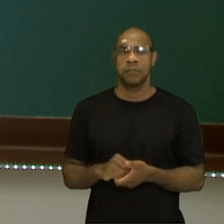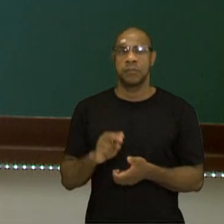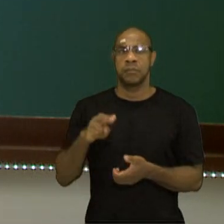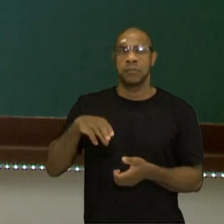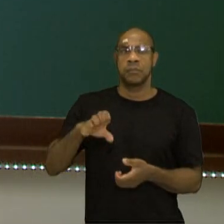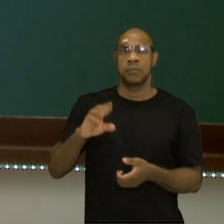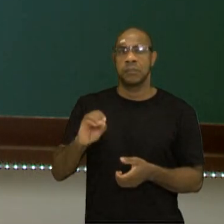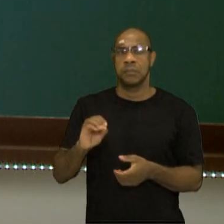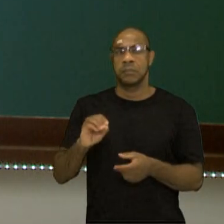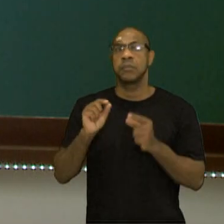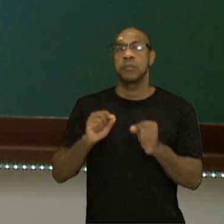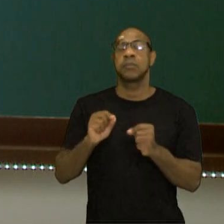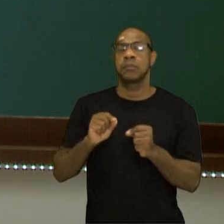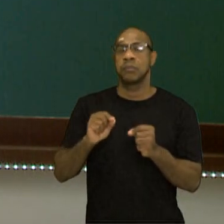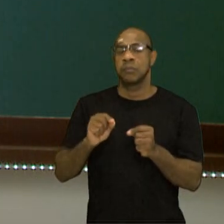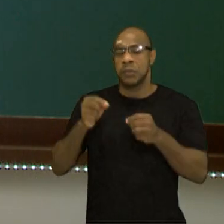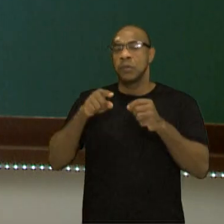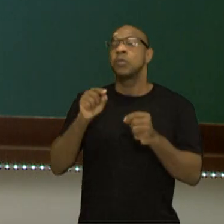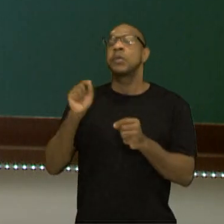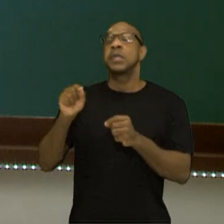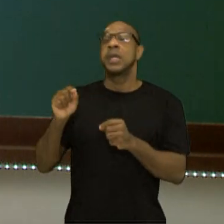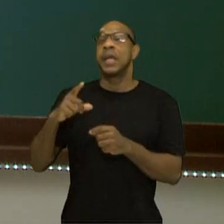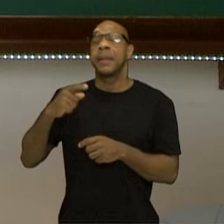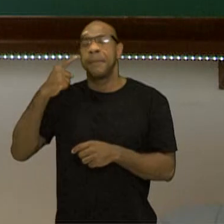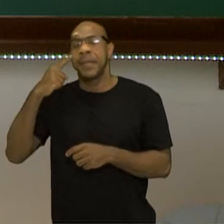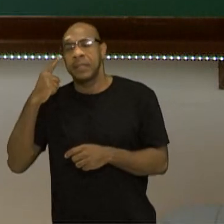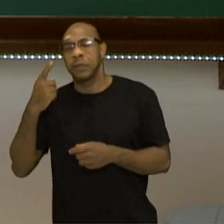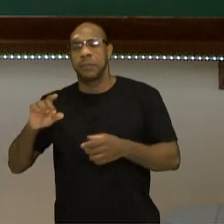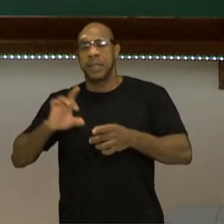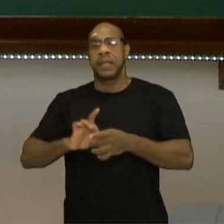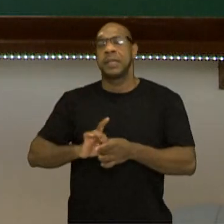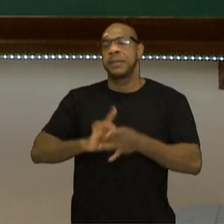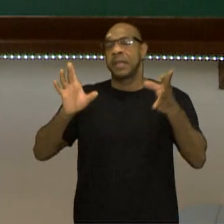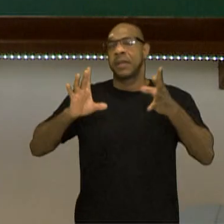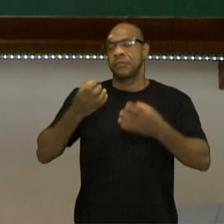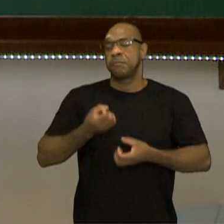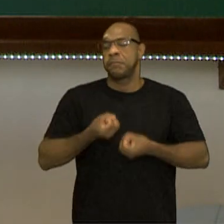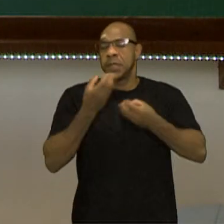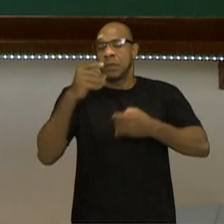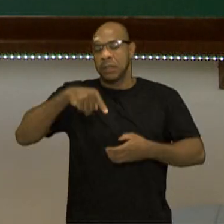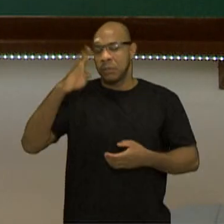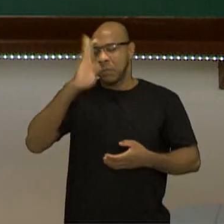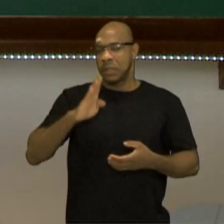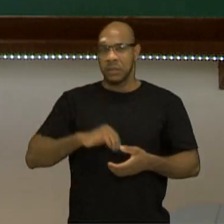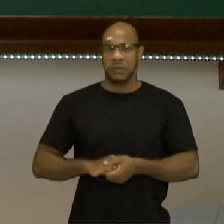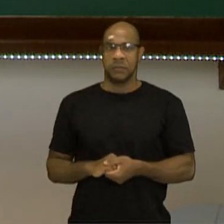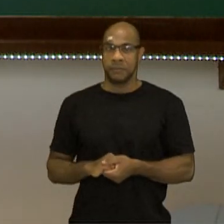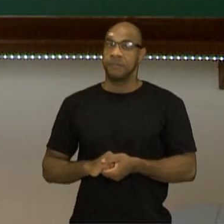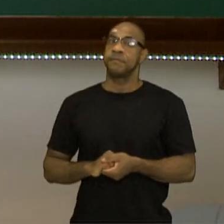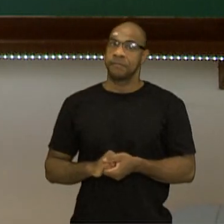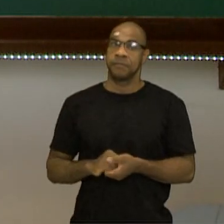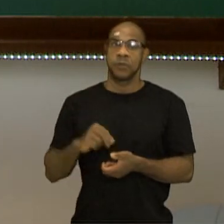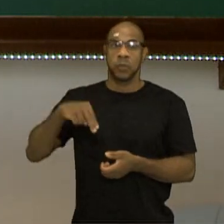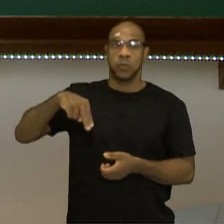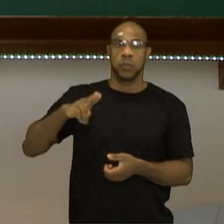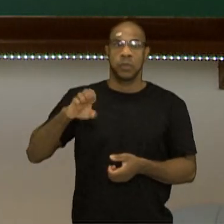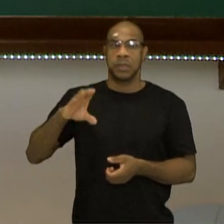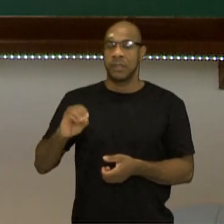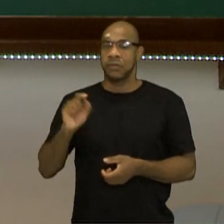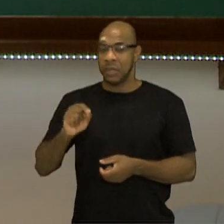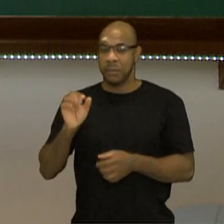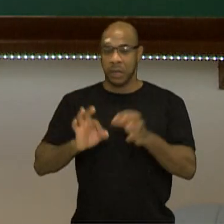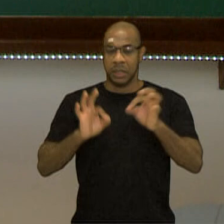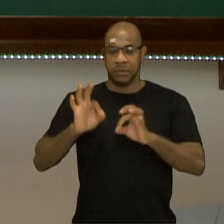UNESCO diz sobre a liberdade de expressão no Brasil? Bom, vocês sabem que a UNESCO é uma organização internacional